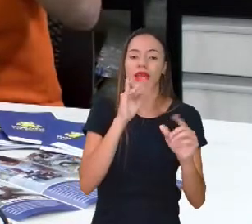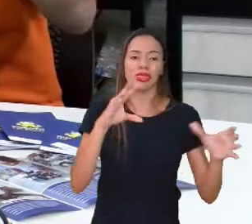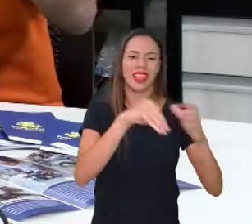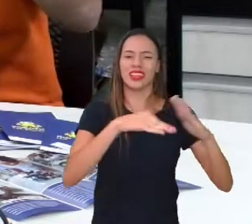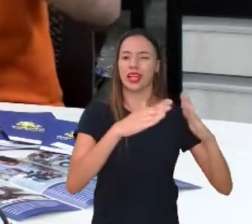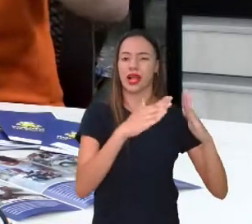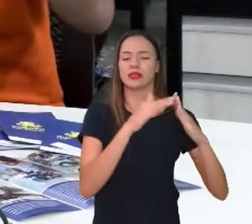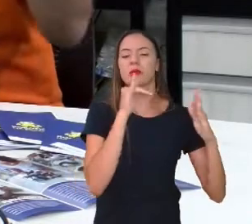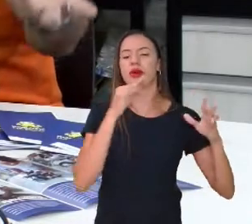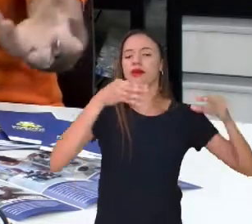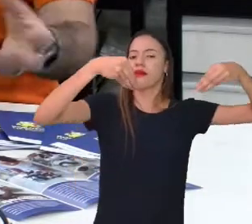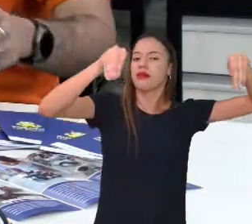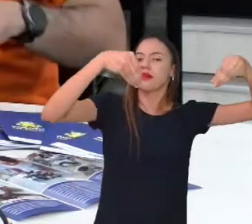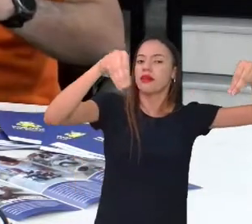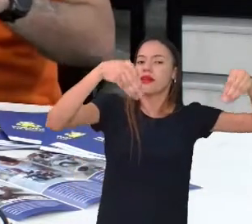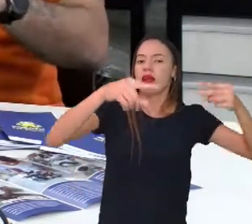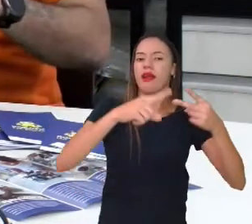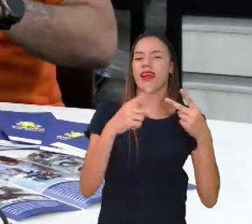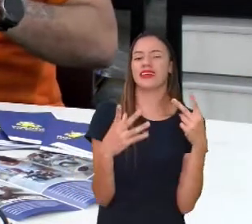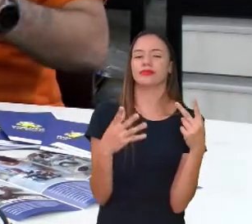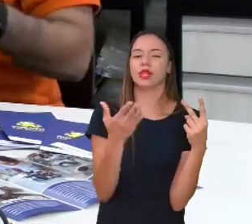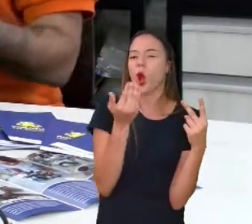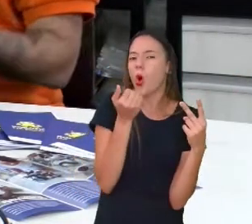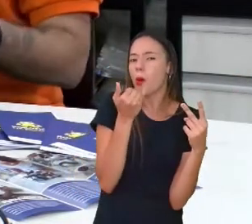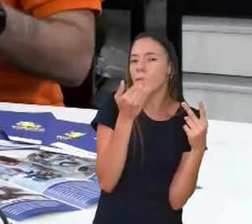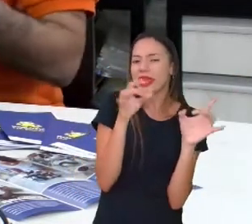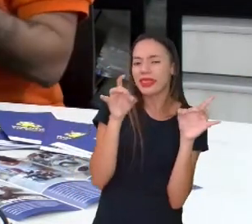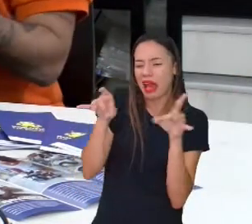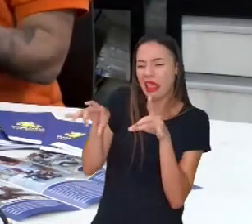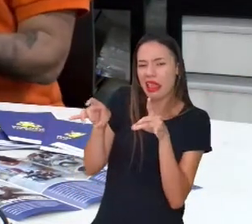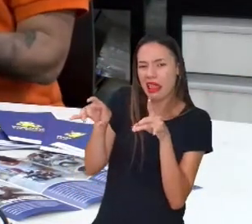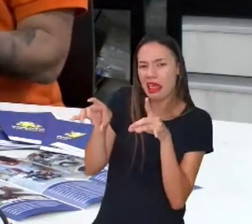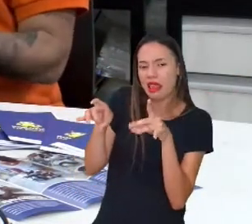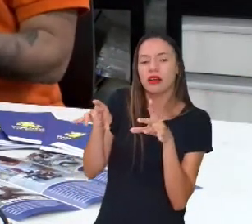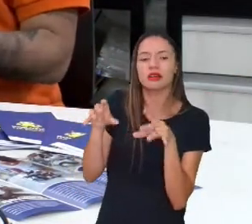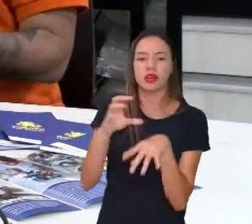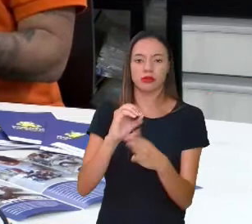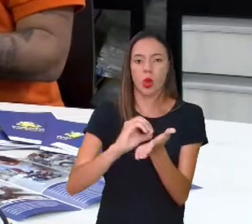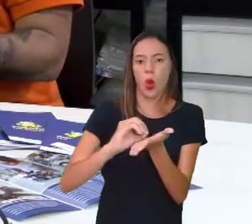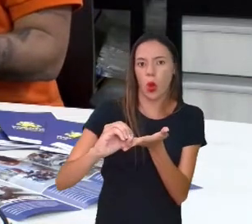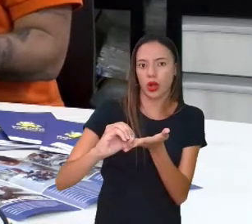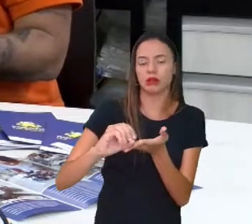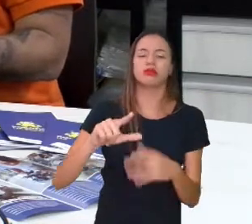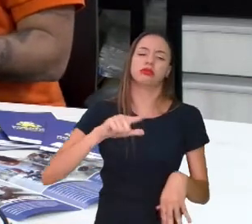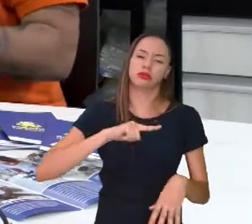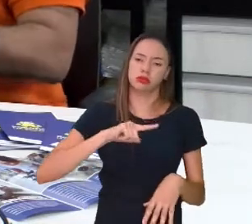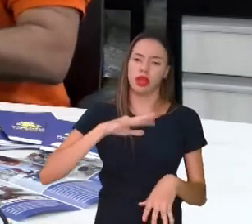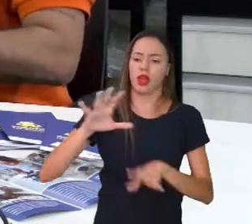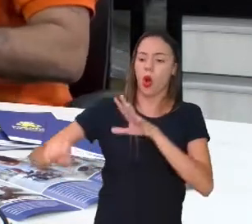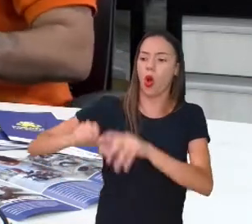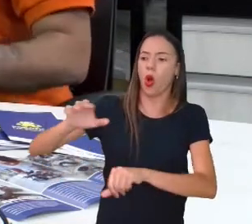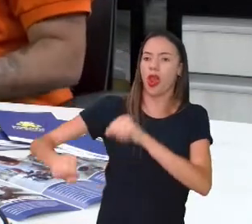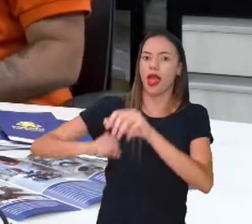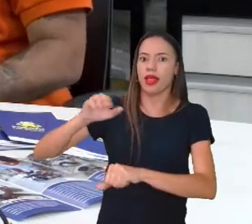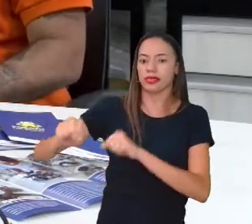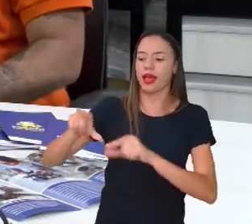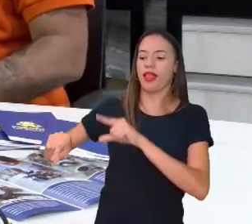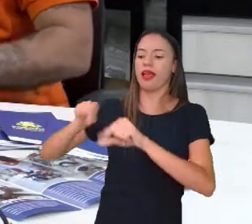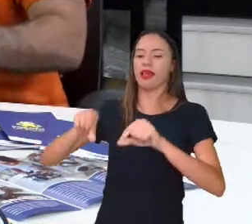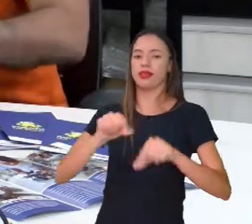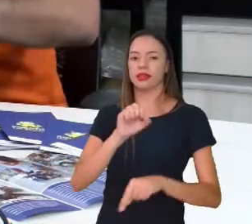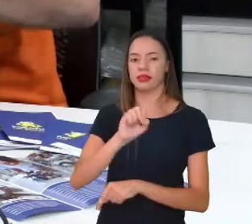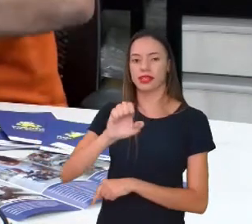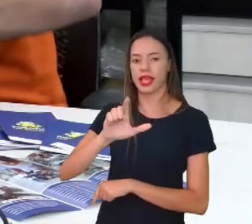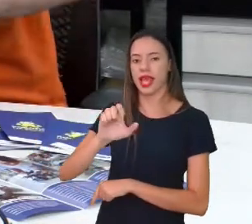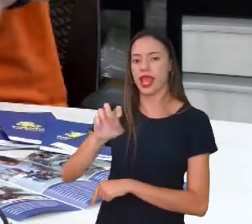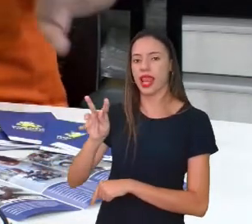né? Às vezes aquele resto de comida. A gente já tem, né? A gente já tem a questão da coleta seletiva, né? Por exemplo, lá onde eu moro